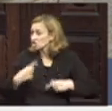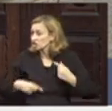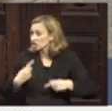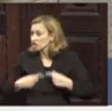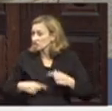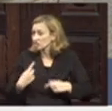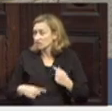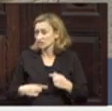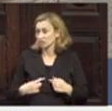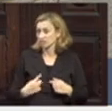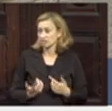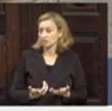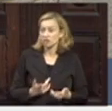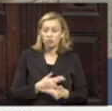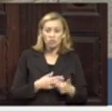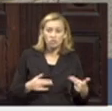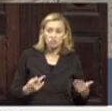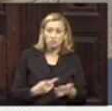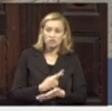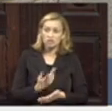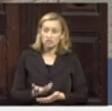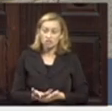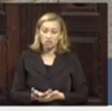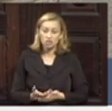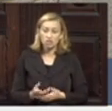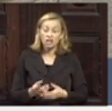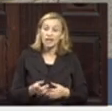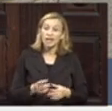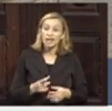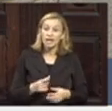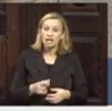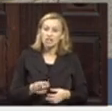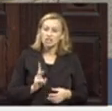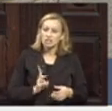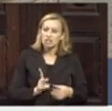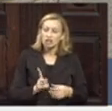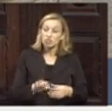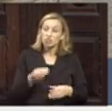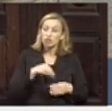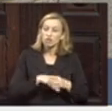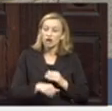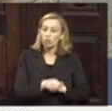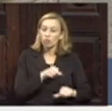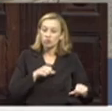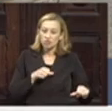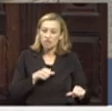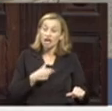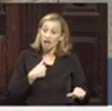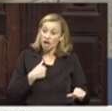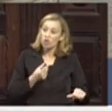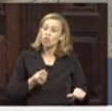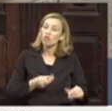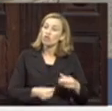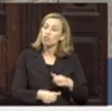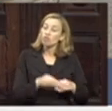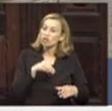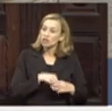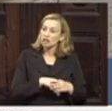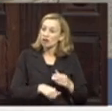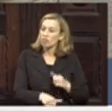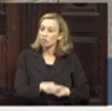contrário. O que marcou a relação do Ministério Público com esta casa foi um tom muito distante deste,